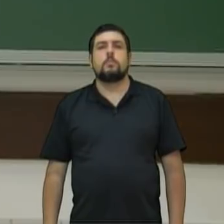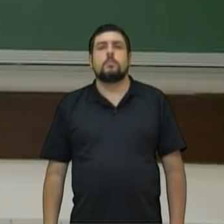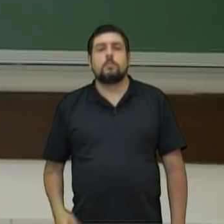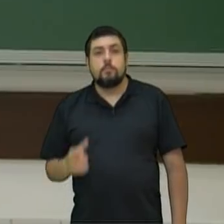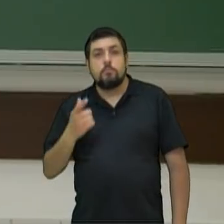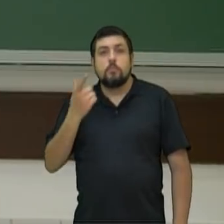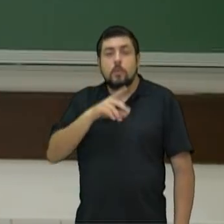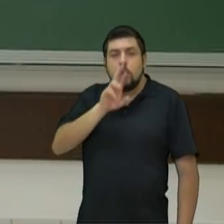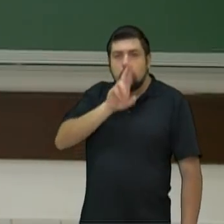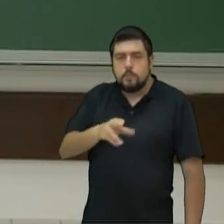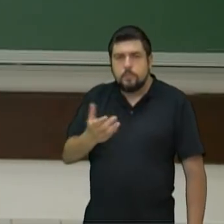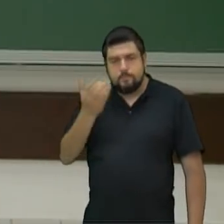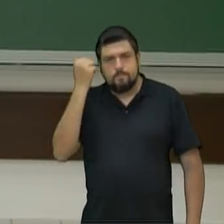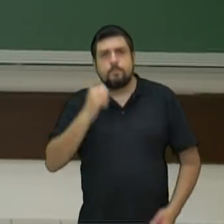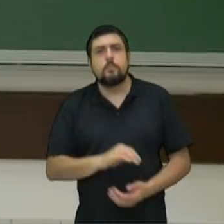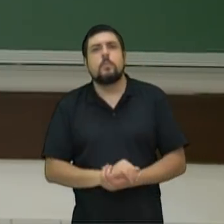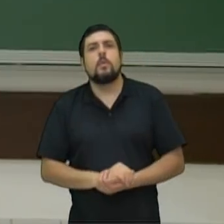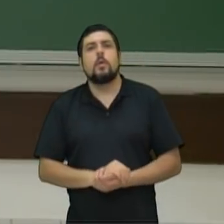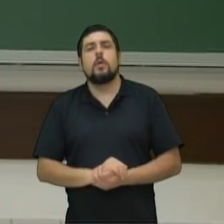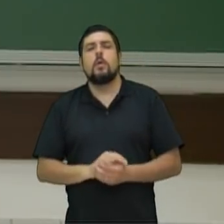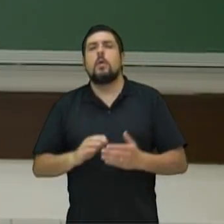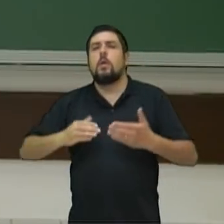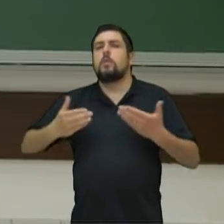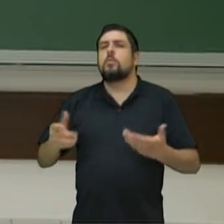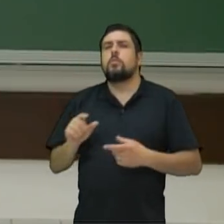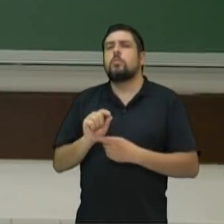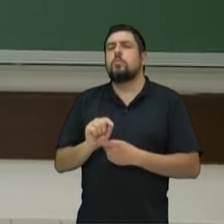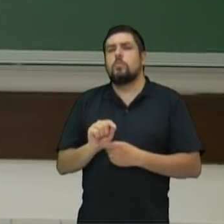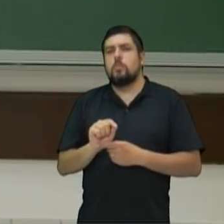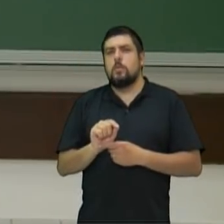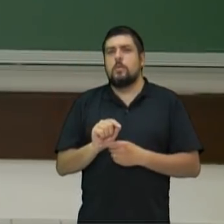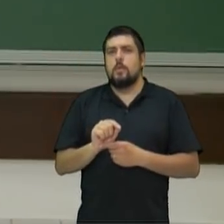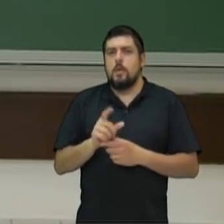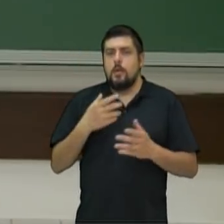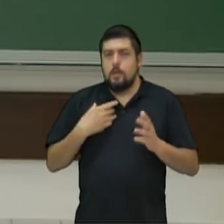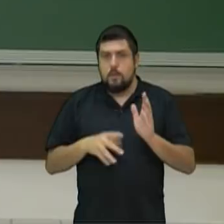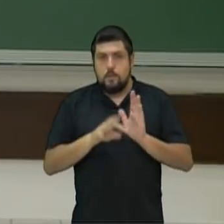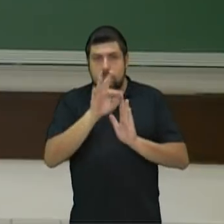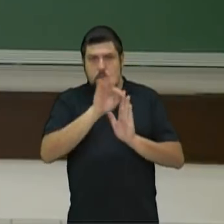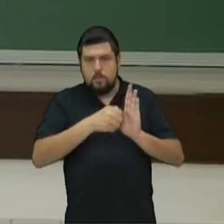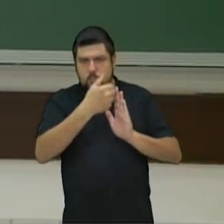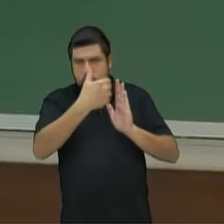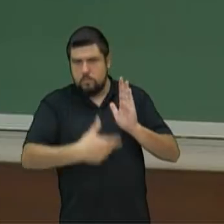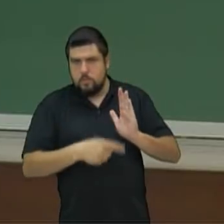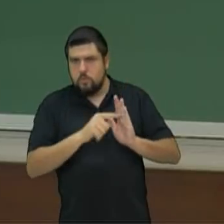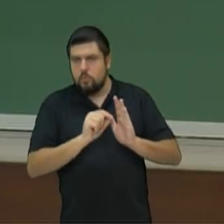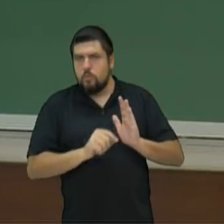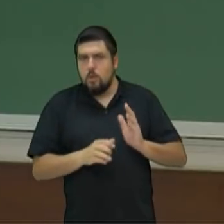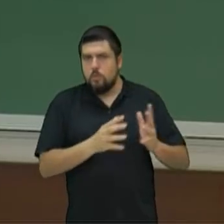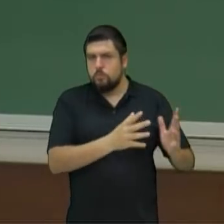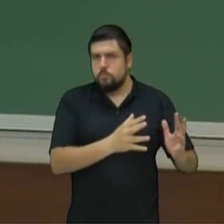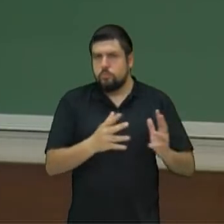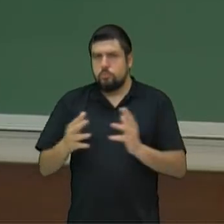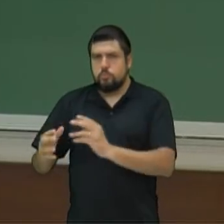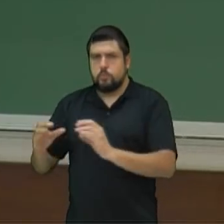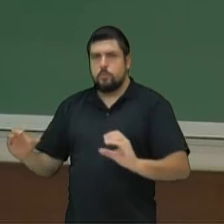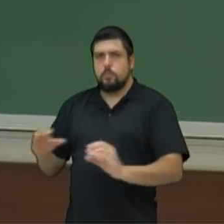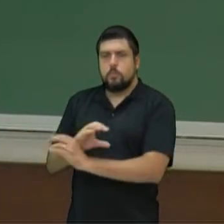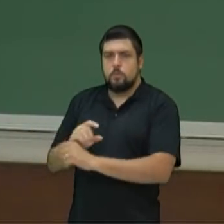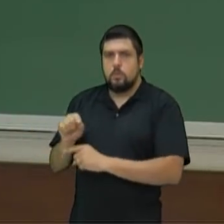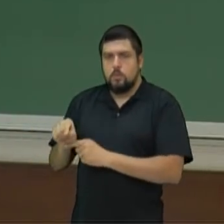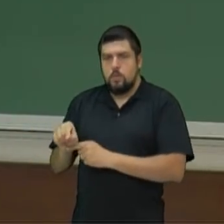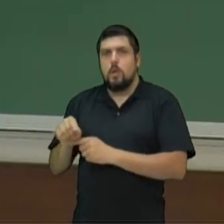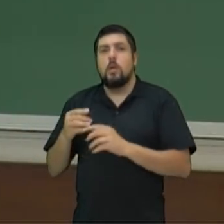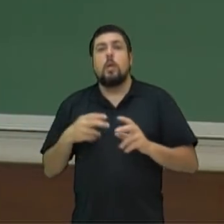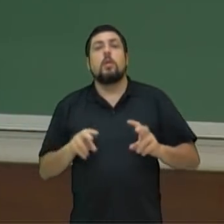Conseguiram, meus amigos? Vamos lá. Então, qual que é? Esse aqui, pessoal, este trecho fecha o nosso texto, certo? E esse